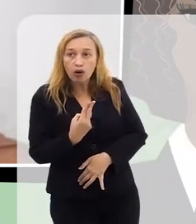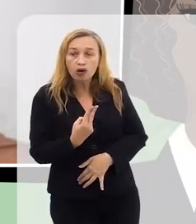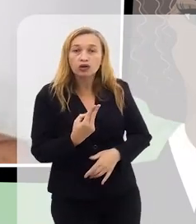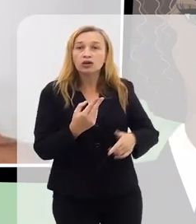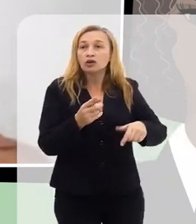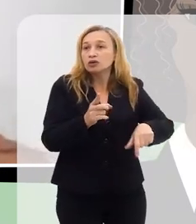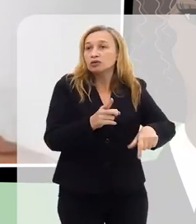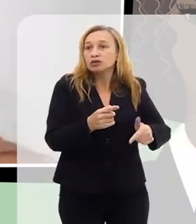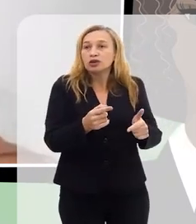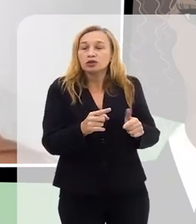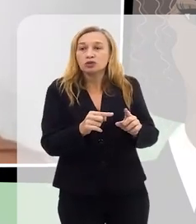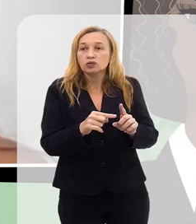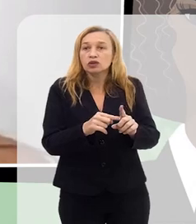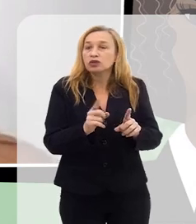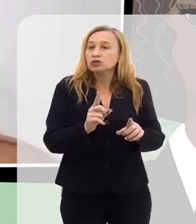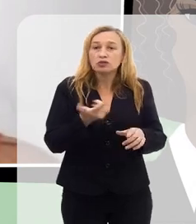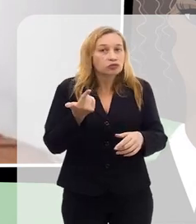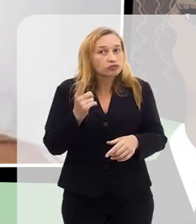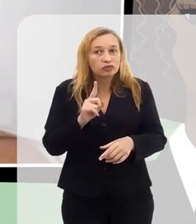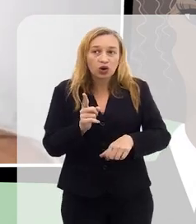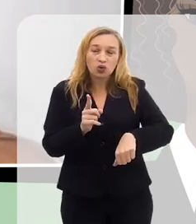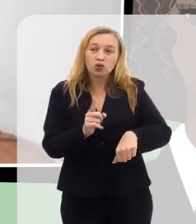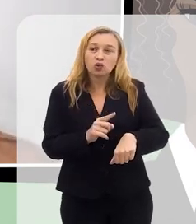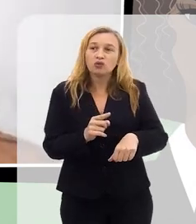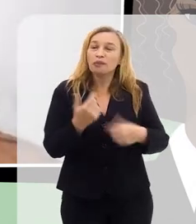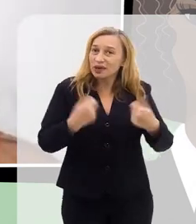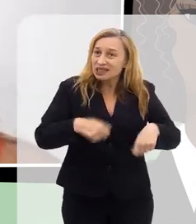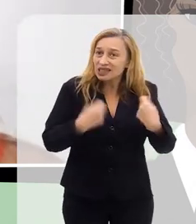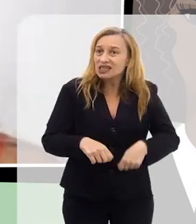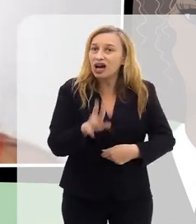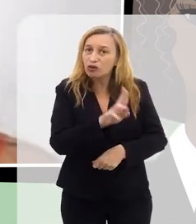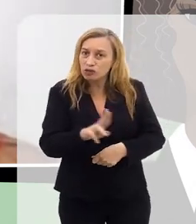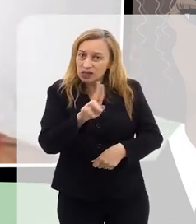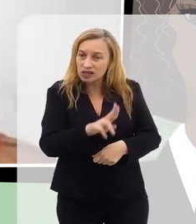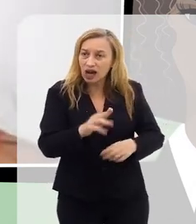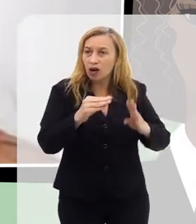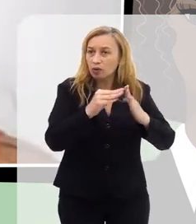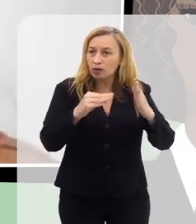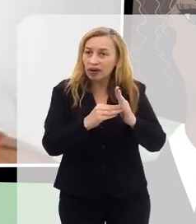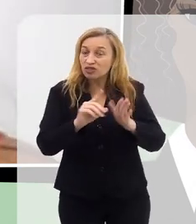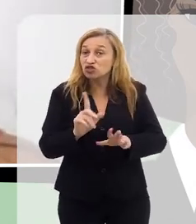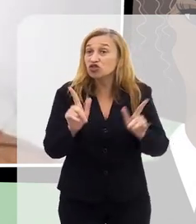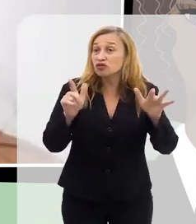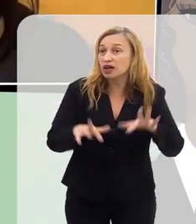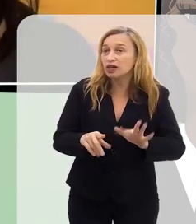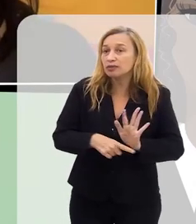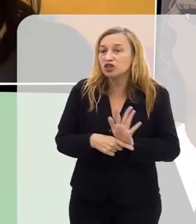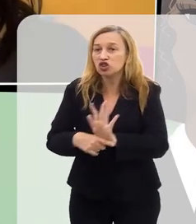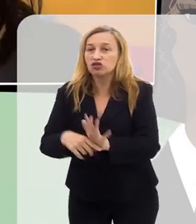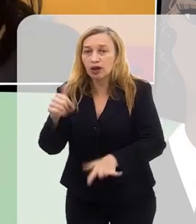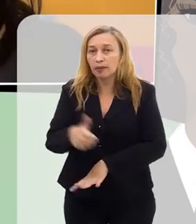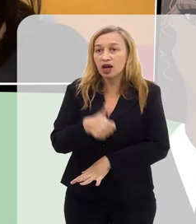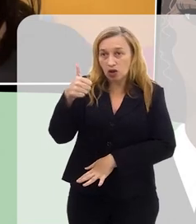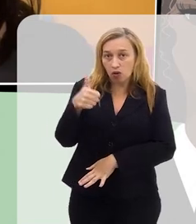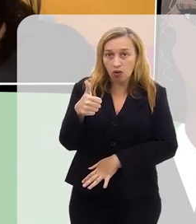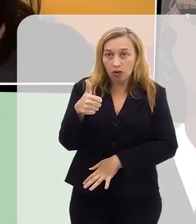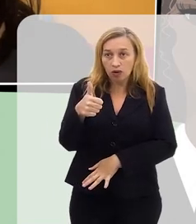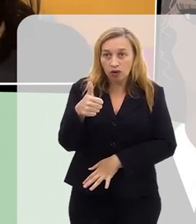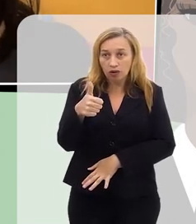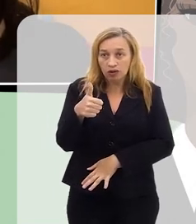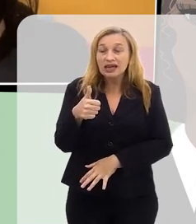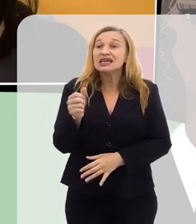Ou seu trabalho de parto não está evoluindo, a gente vai precisar usar um método farmacológico para ajudar as suas